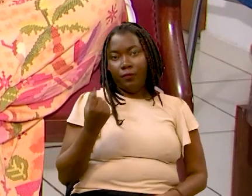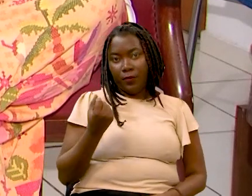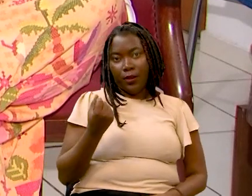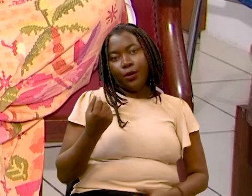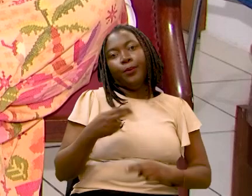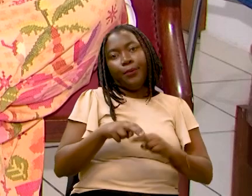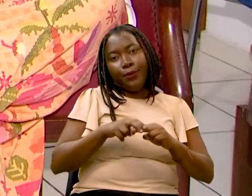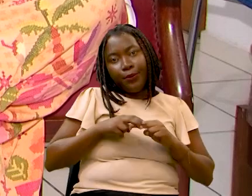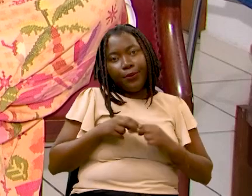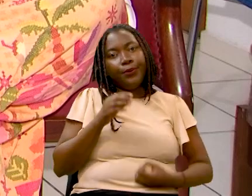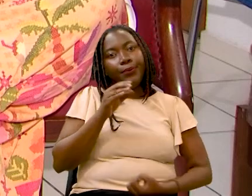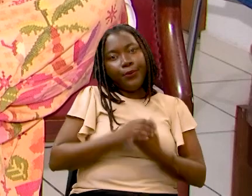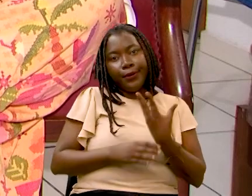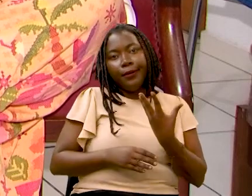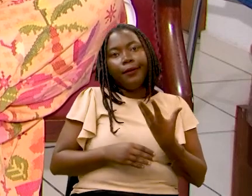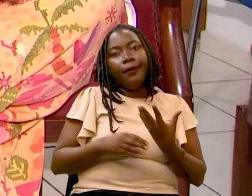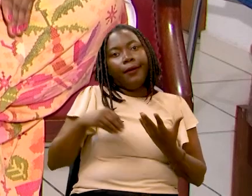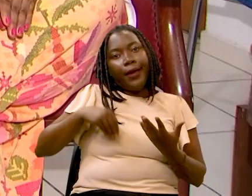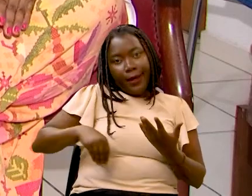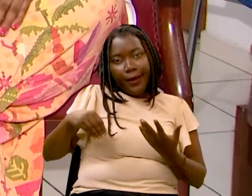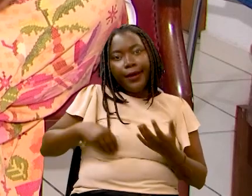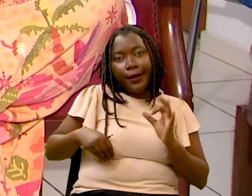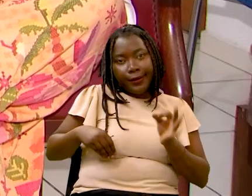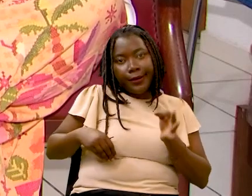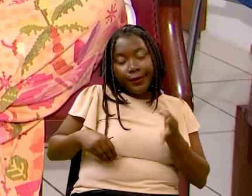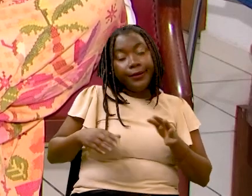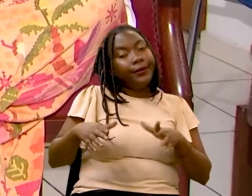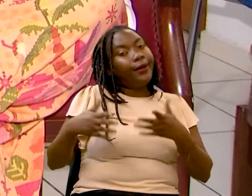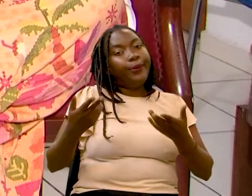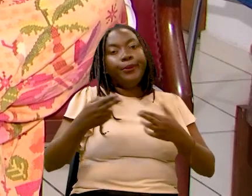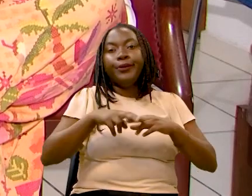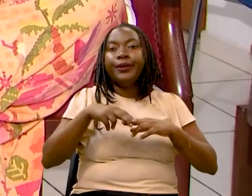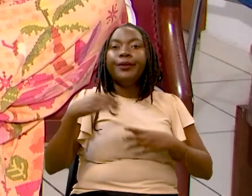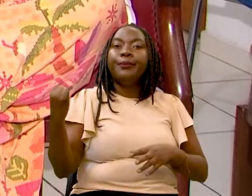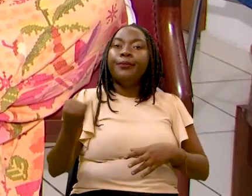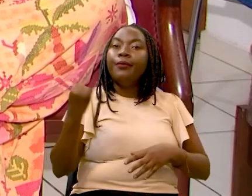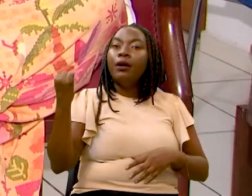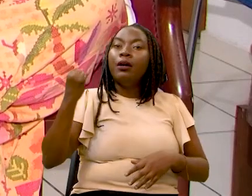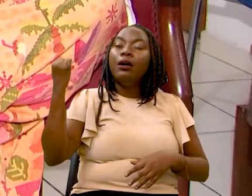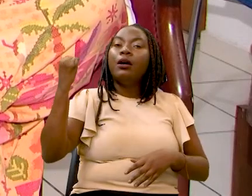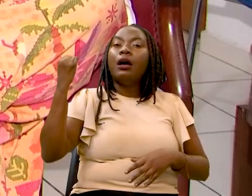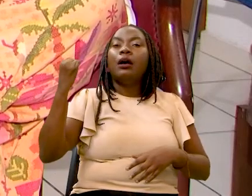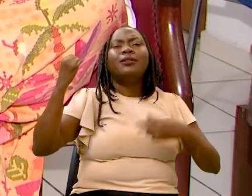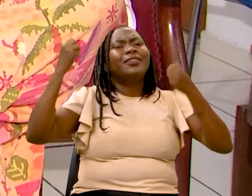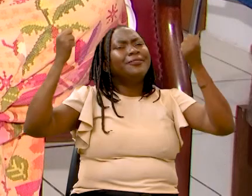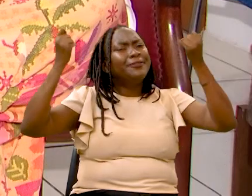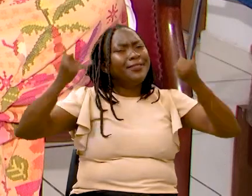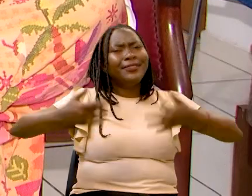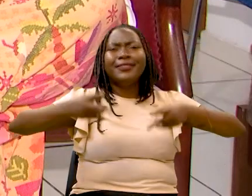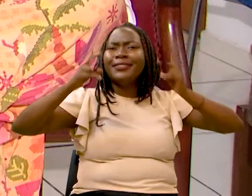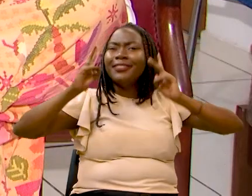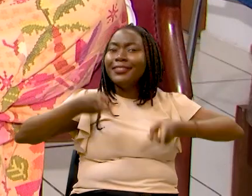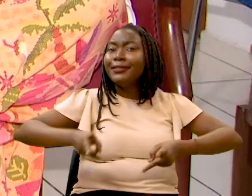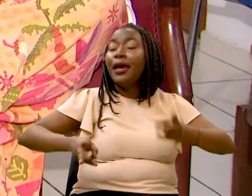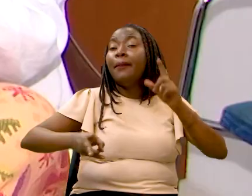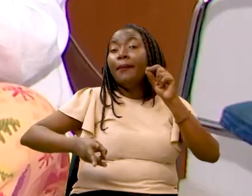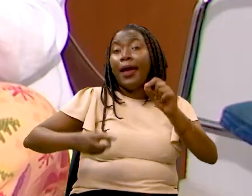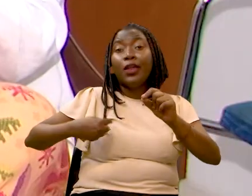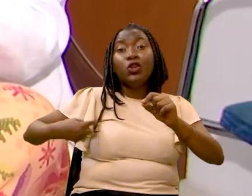Você impacta logo de imediato financeiramente, porque você está gerando renda, né? Então, por isso que é